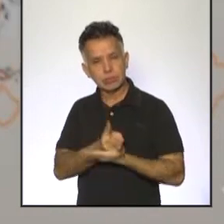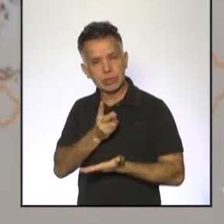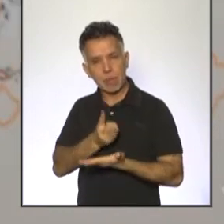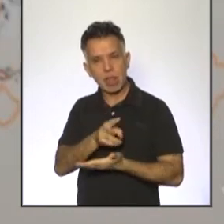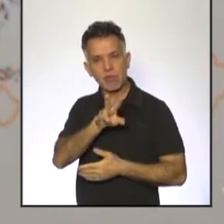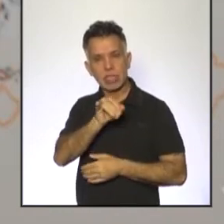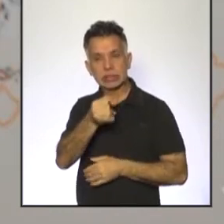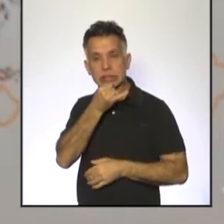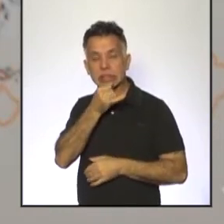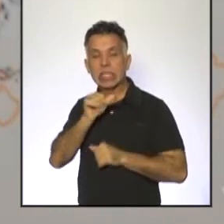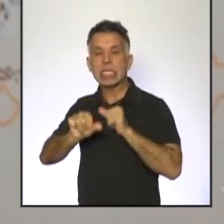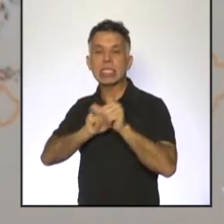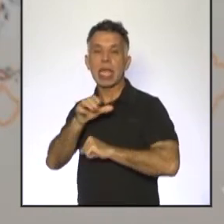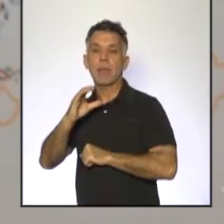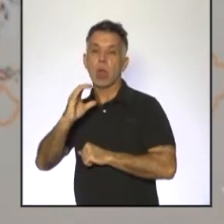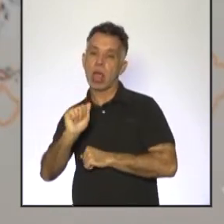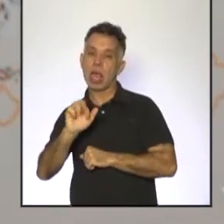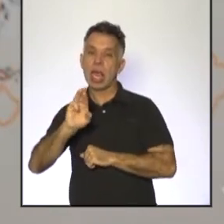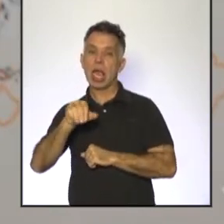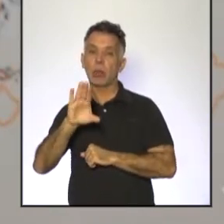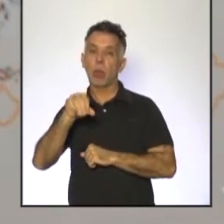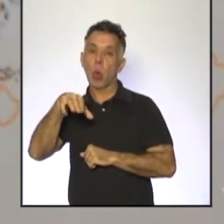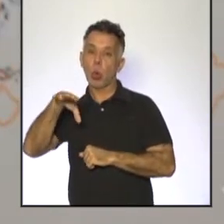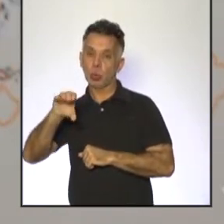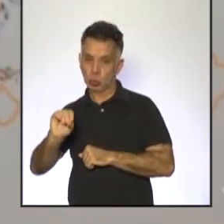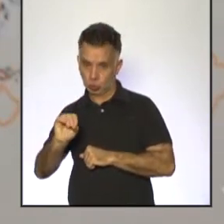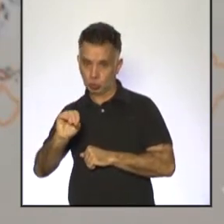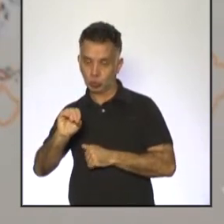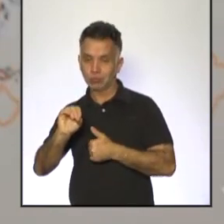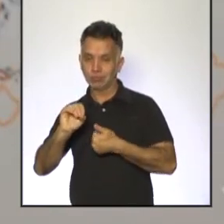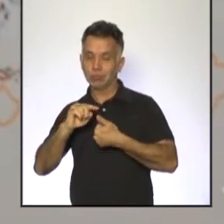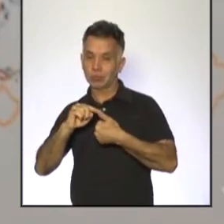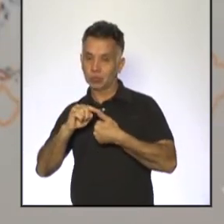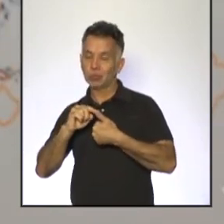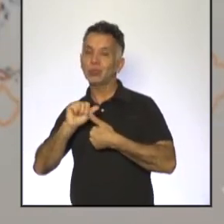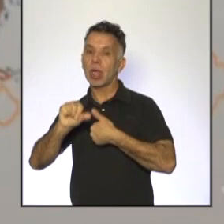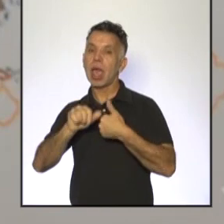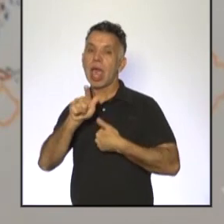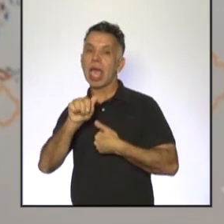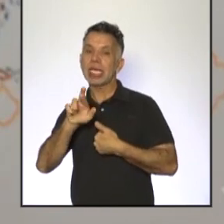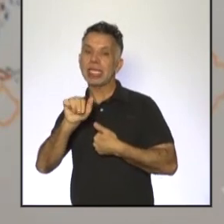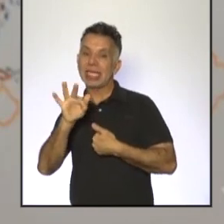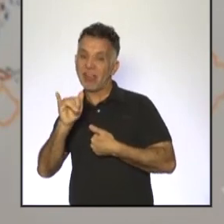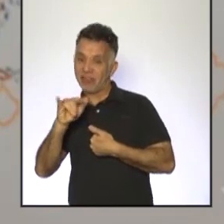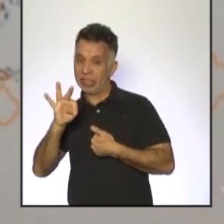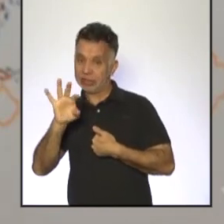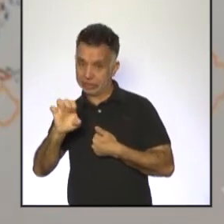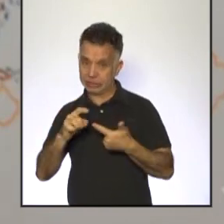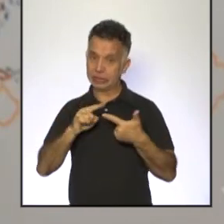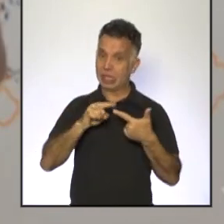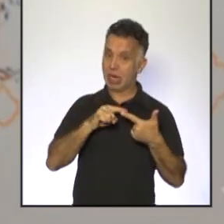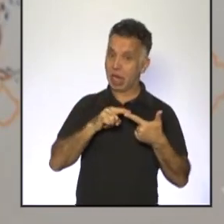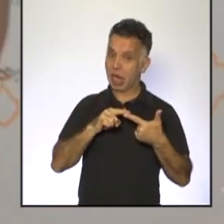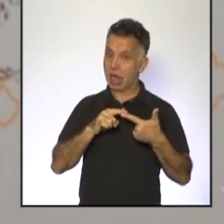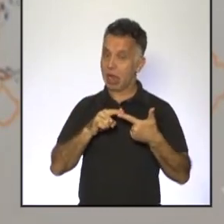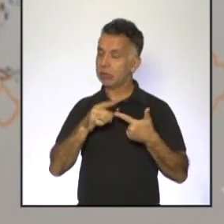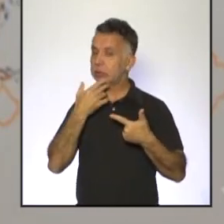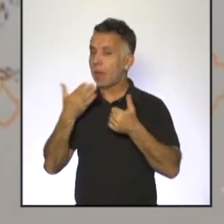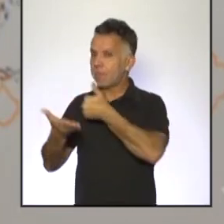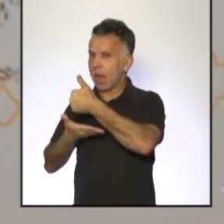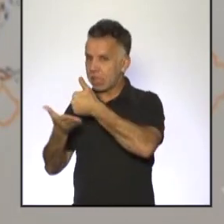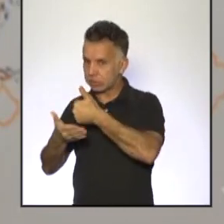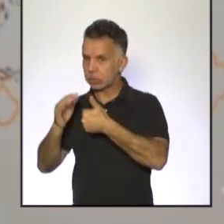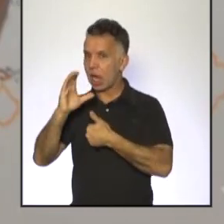ser citado carbono grafite e carbono diamante. Quando você submete carbono grafite, composição básica